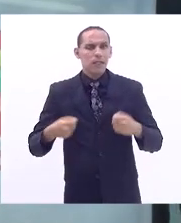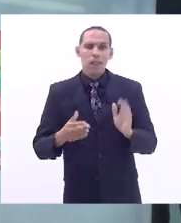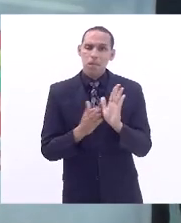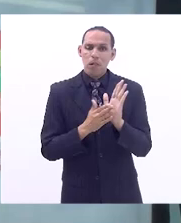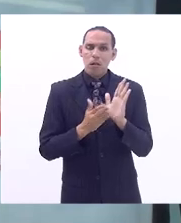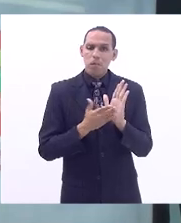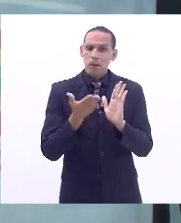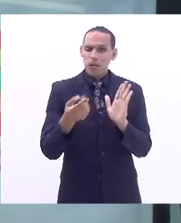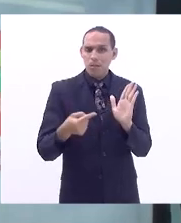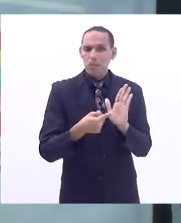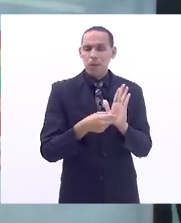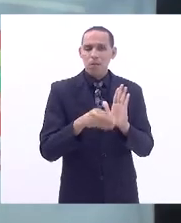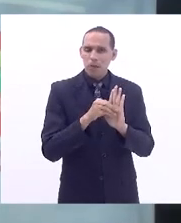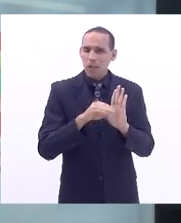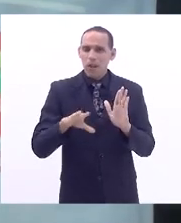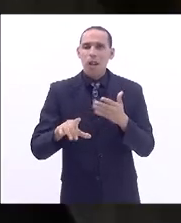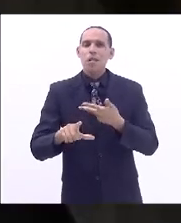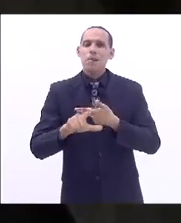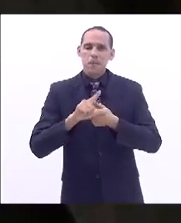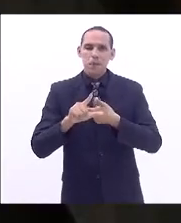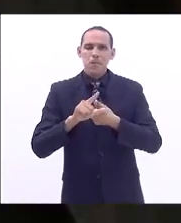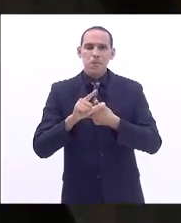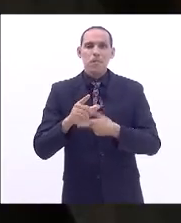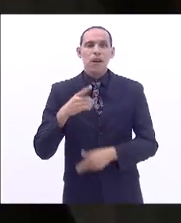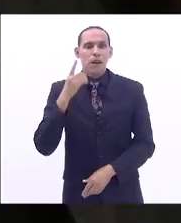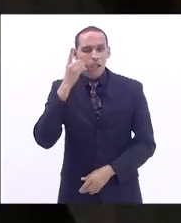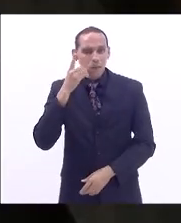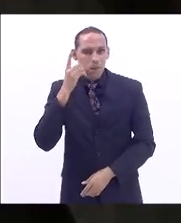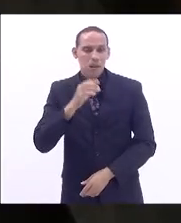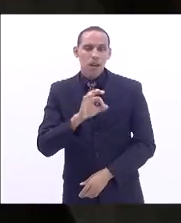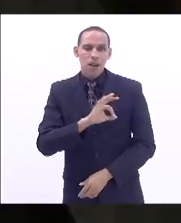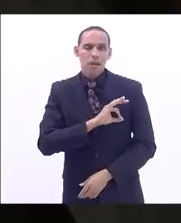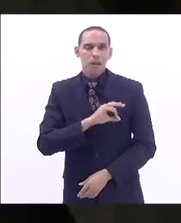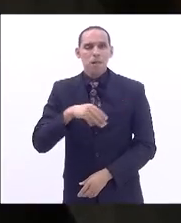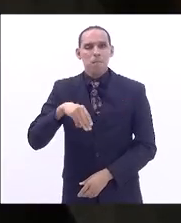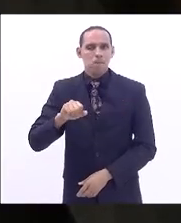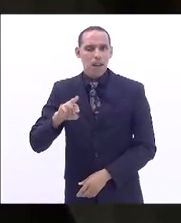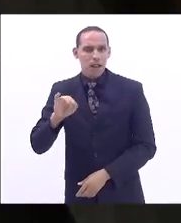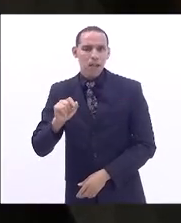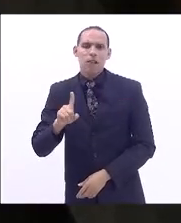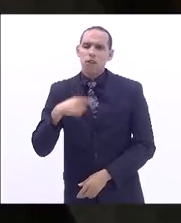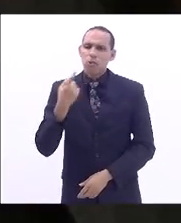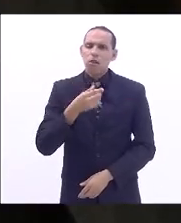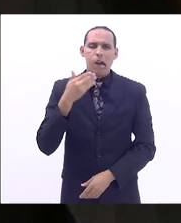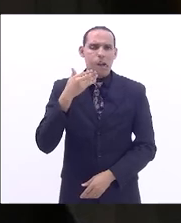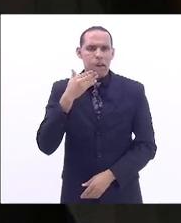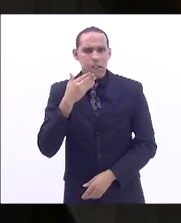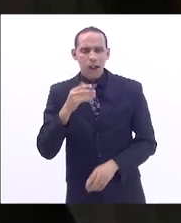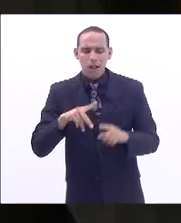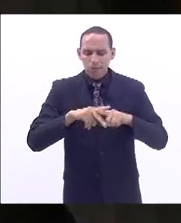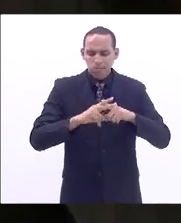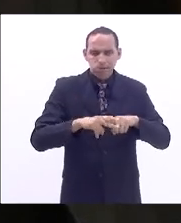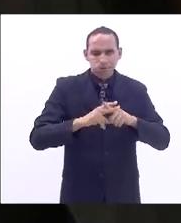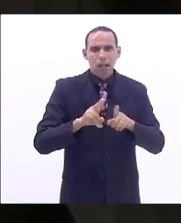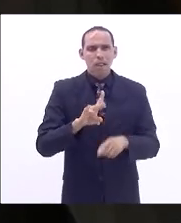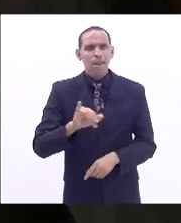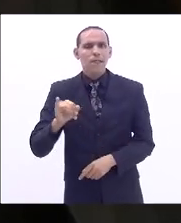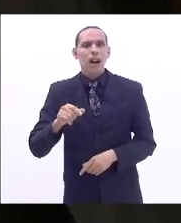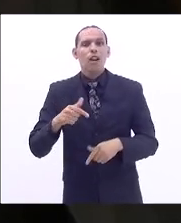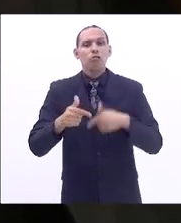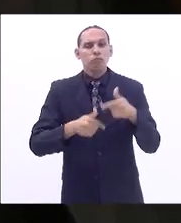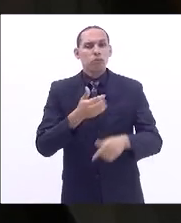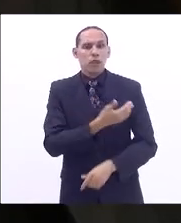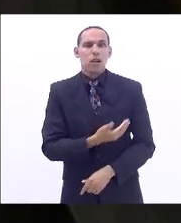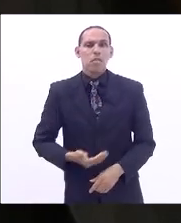propõe agora nas indicação Legislativa a deputada mata Portanto vamos avançar para corrigir as distorções do plano como fortalecer o serviço público